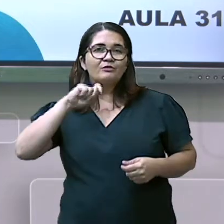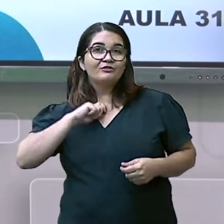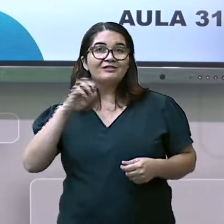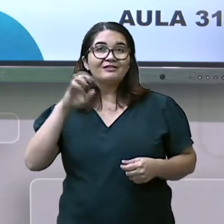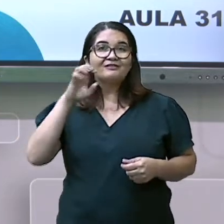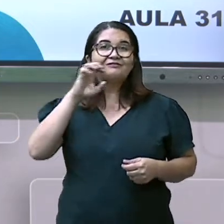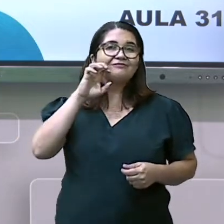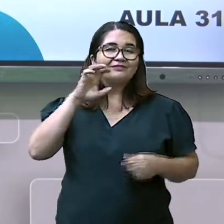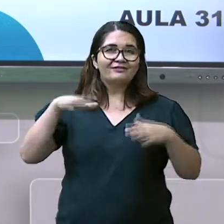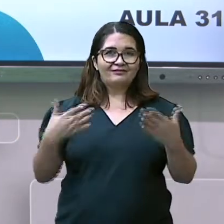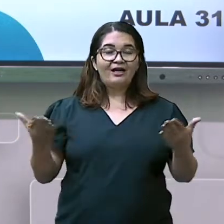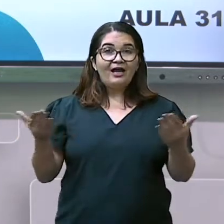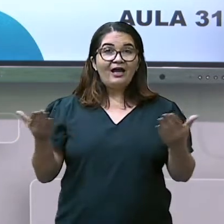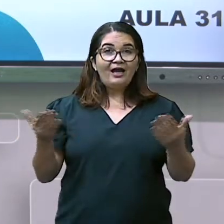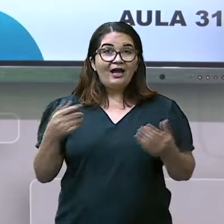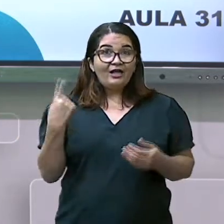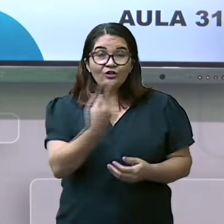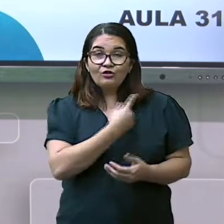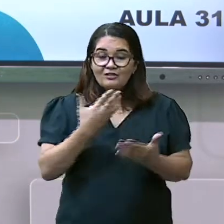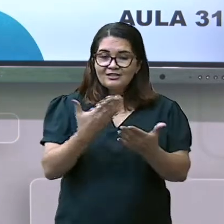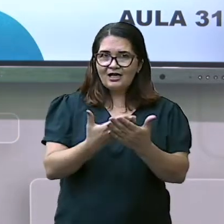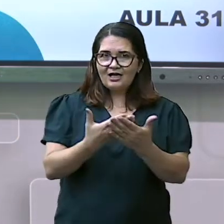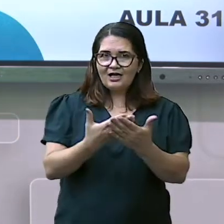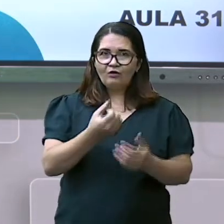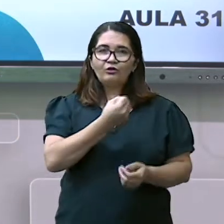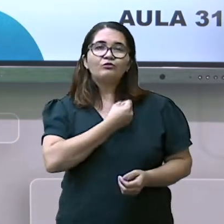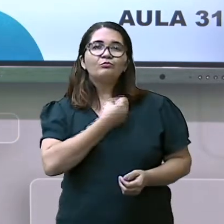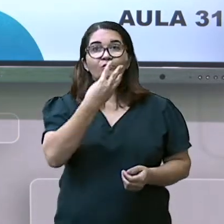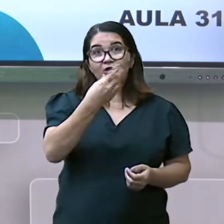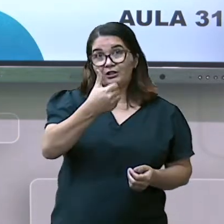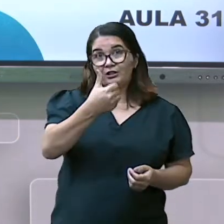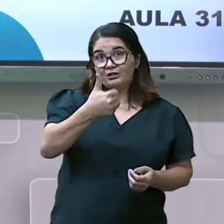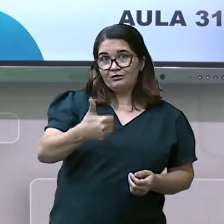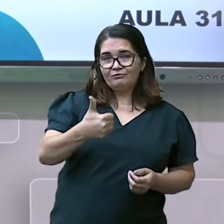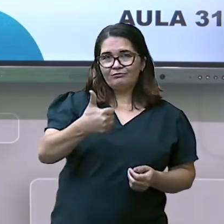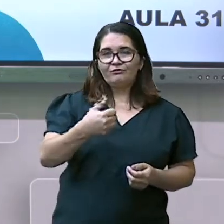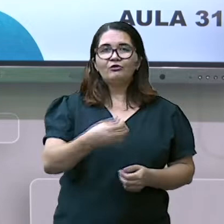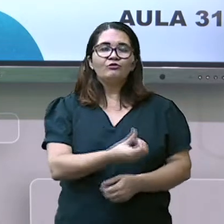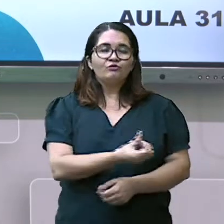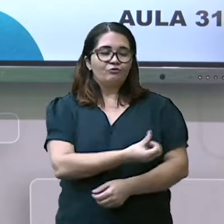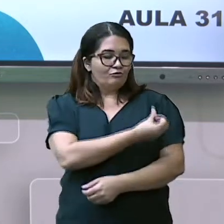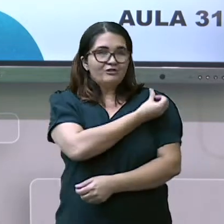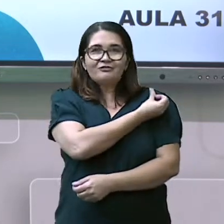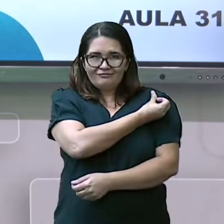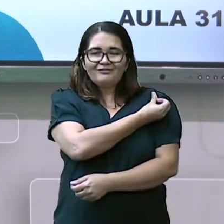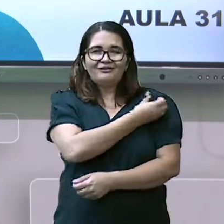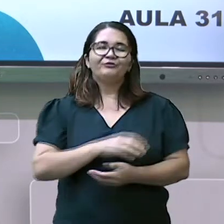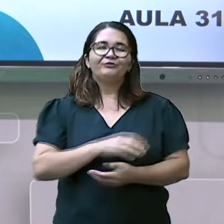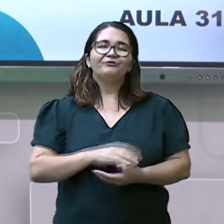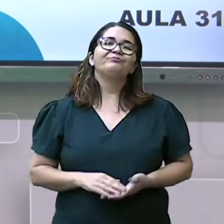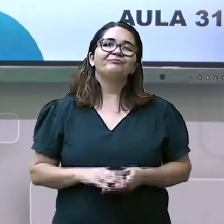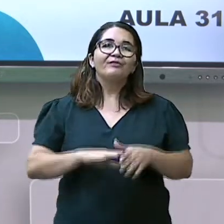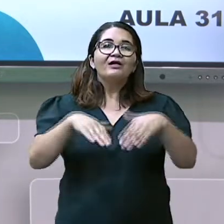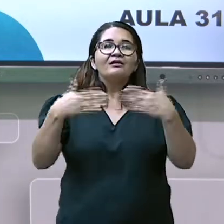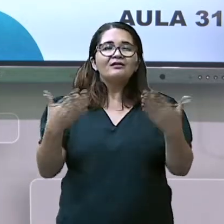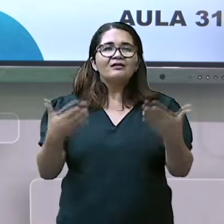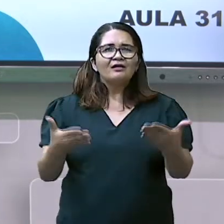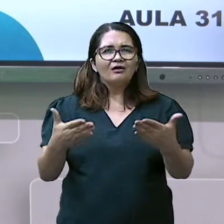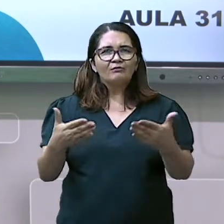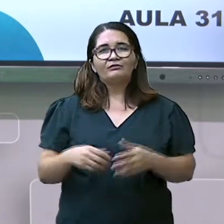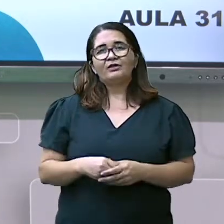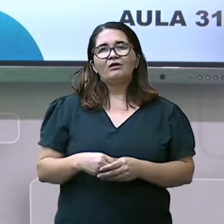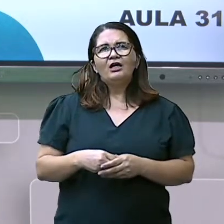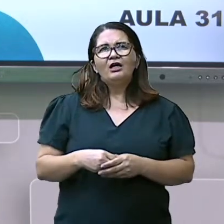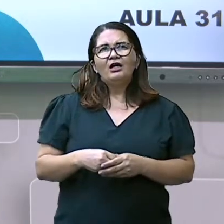número 31 para o 6º ano do ensino fundamental. Na última